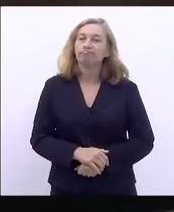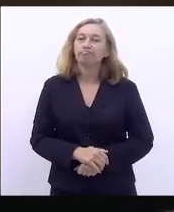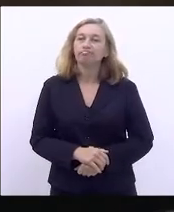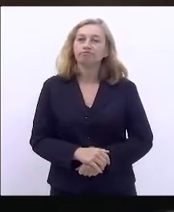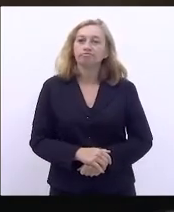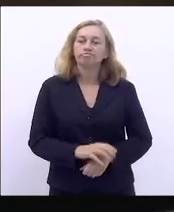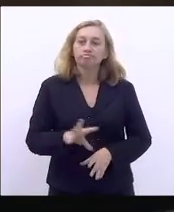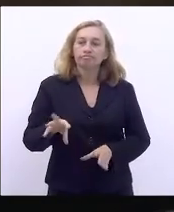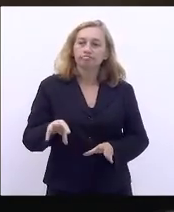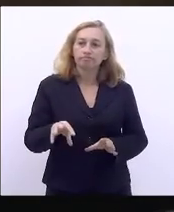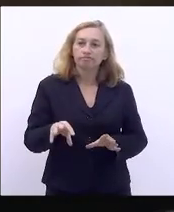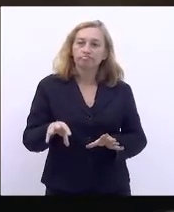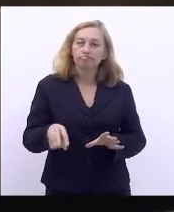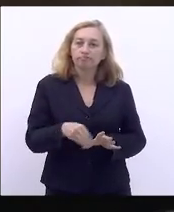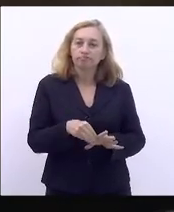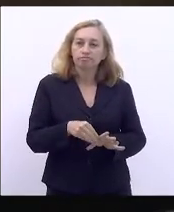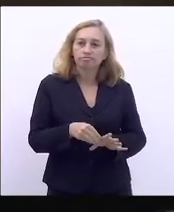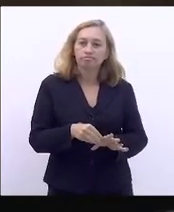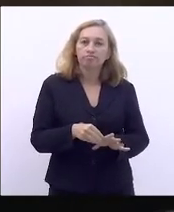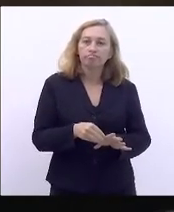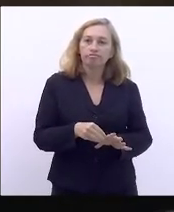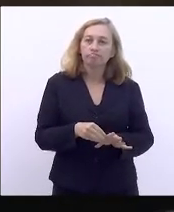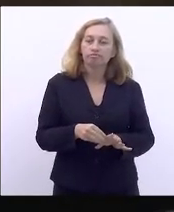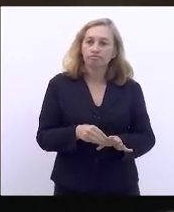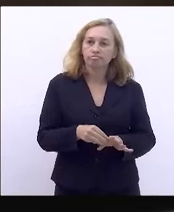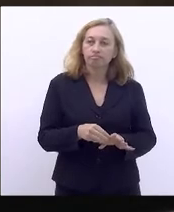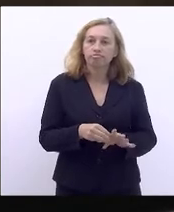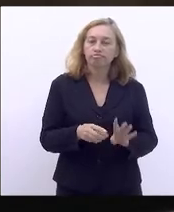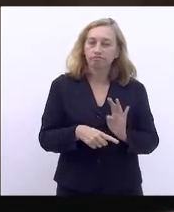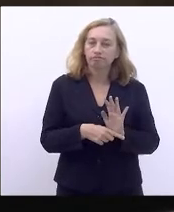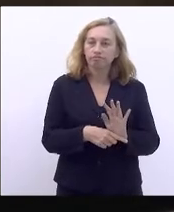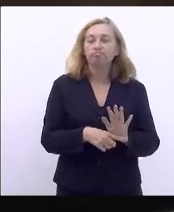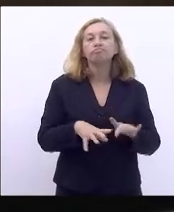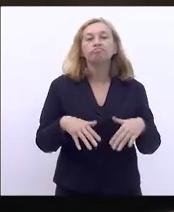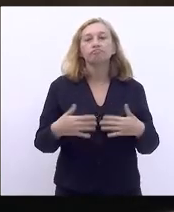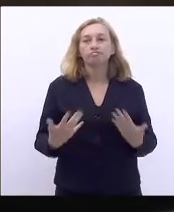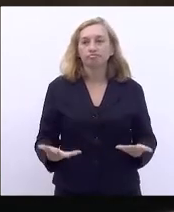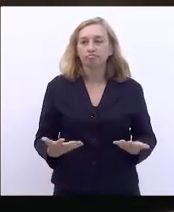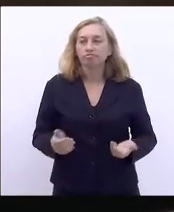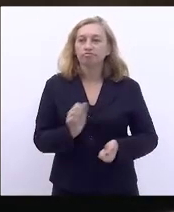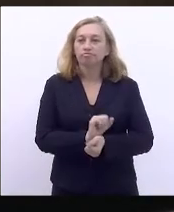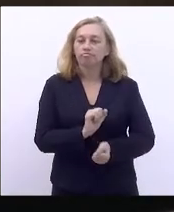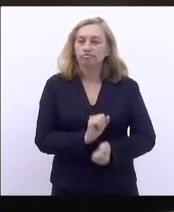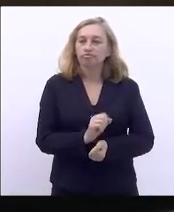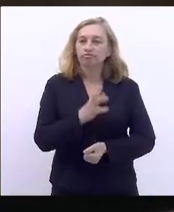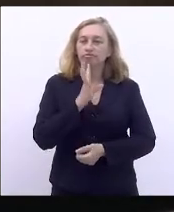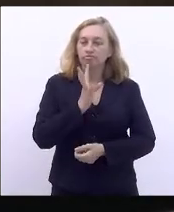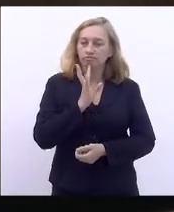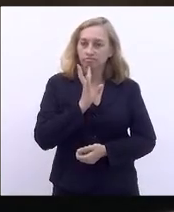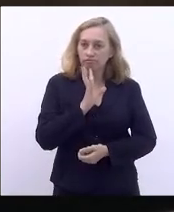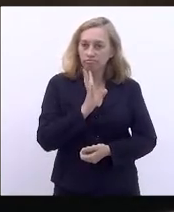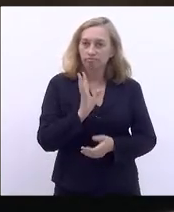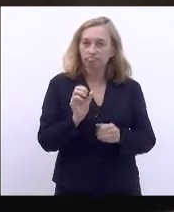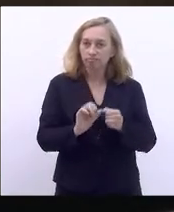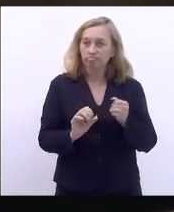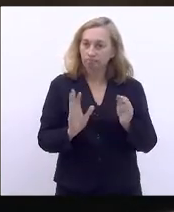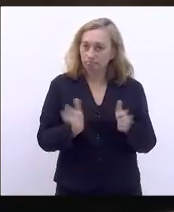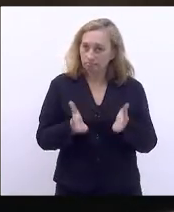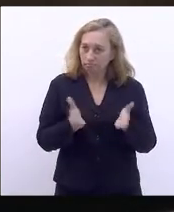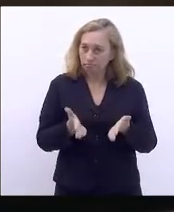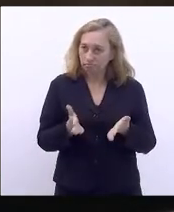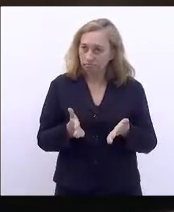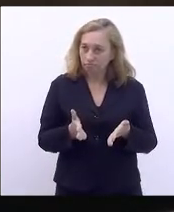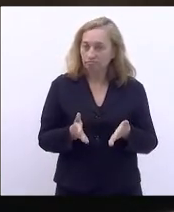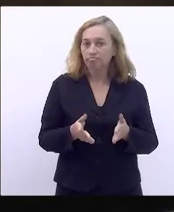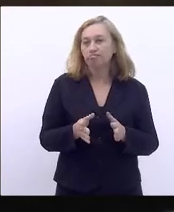à implantação desse benefício. Então, a gente espera que, além do reconhecimento que se faz hoje através